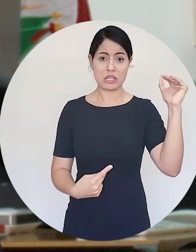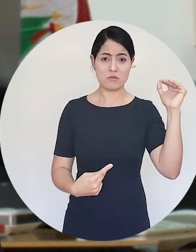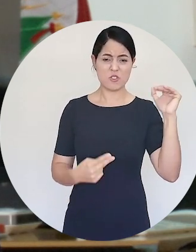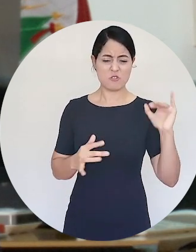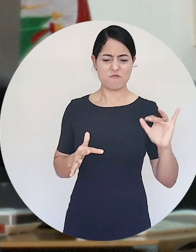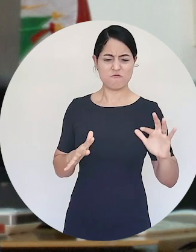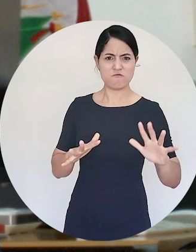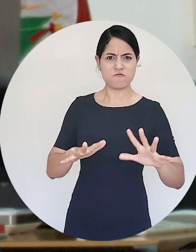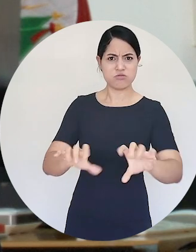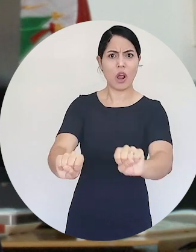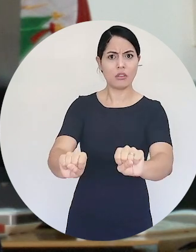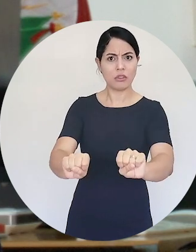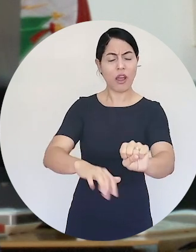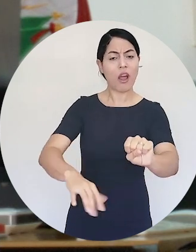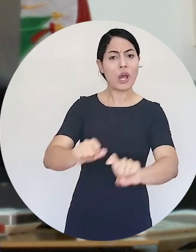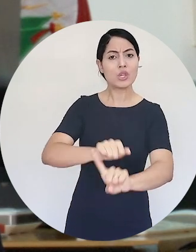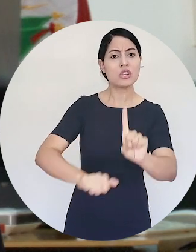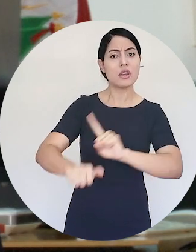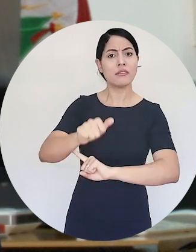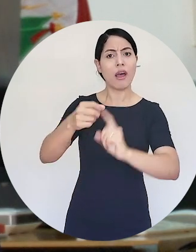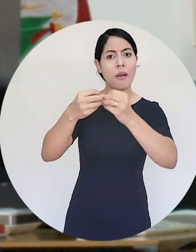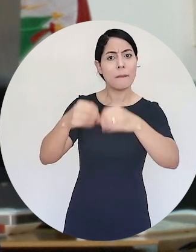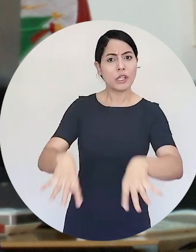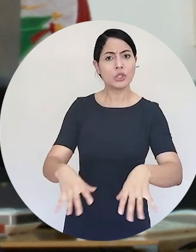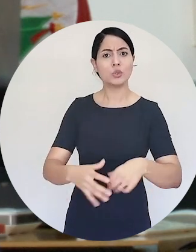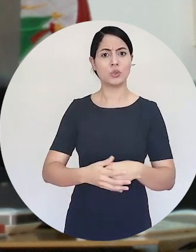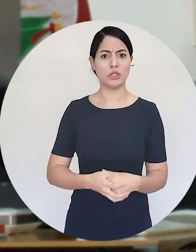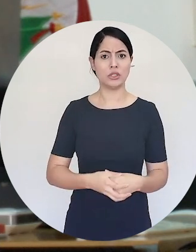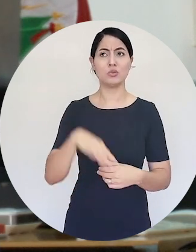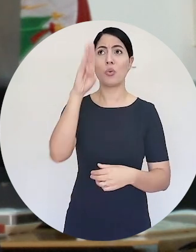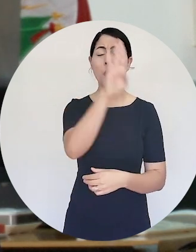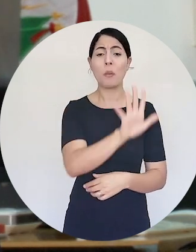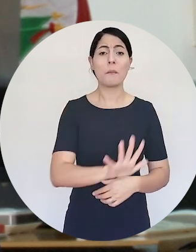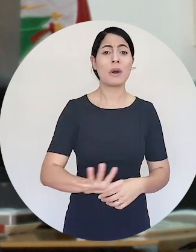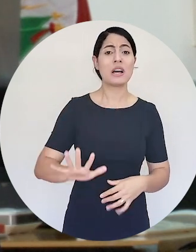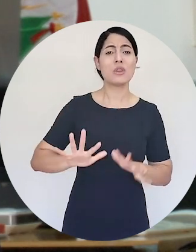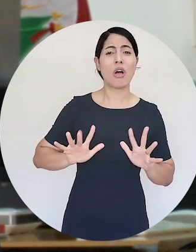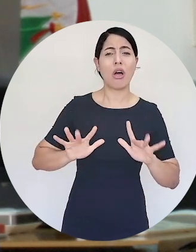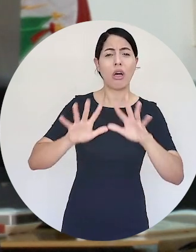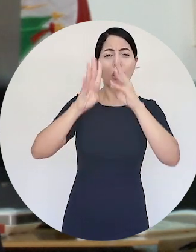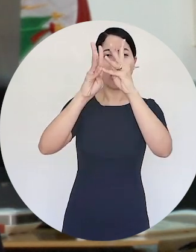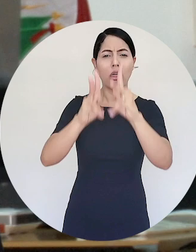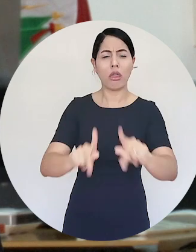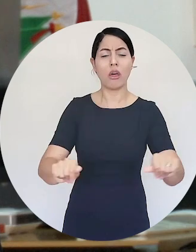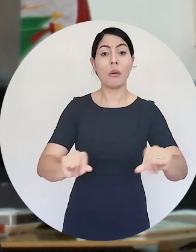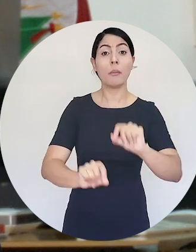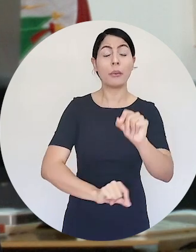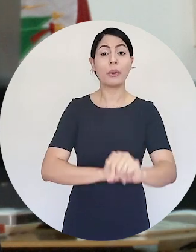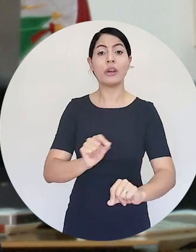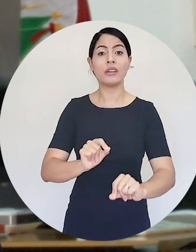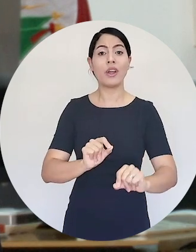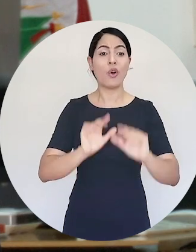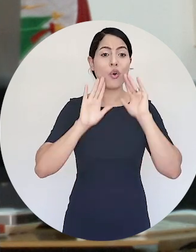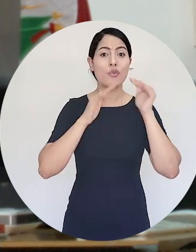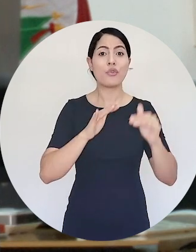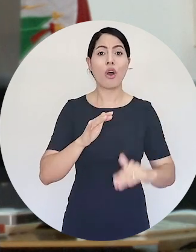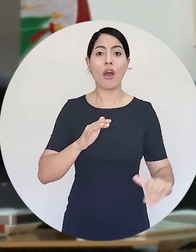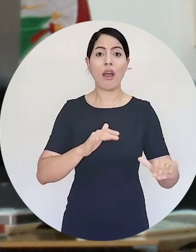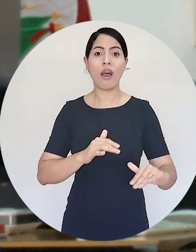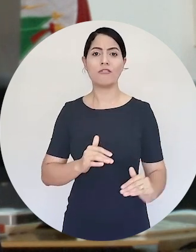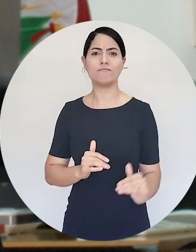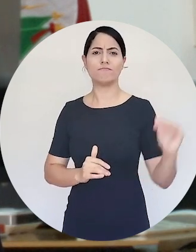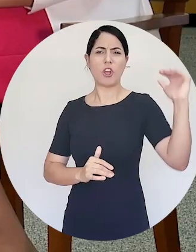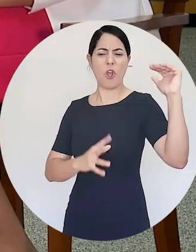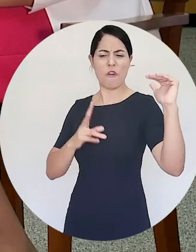corrói a sociedade, ele corrói o Estado, ele passa a ser o pilar de um Estado baseado na força,